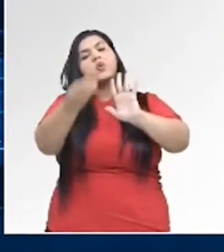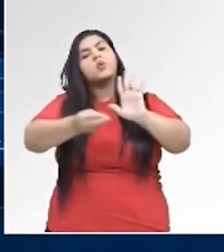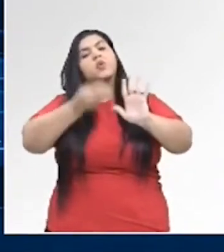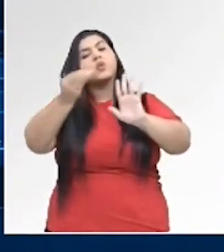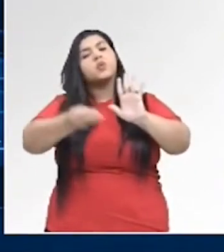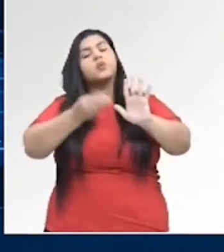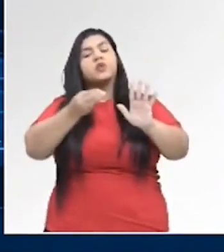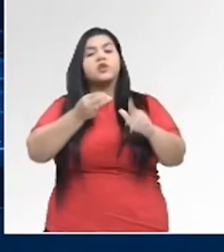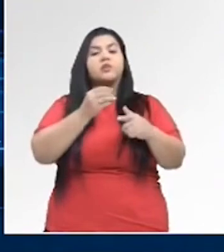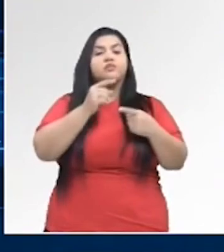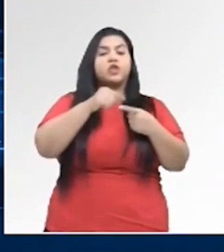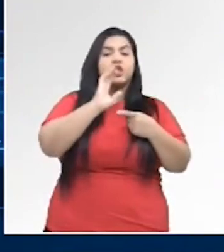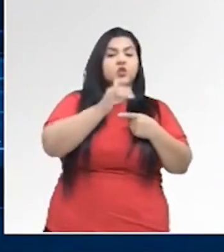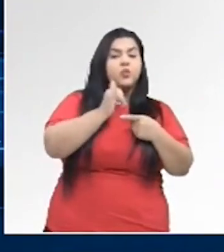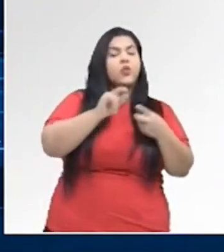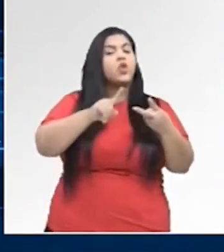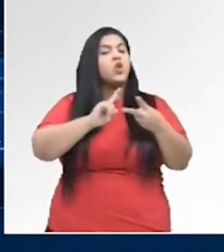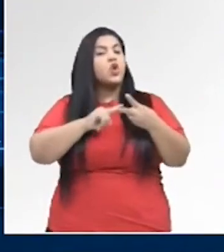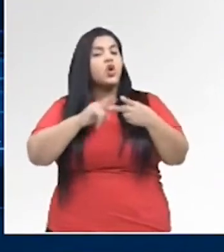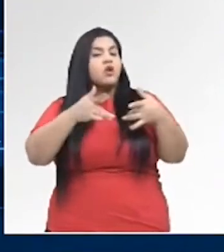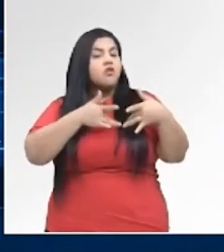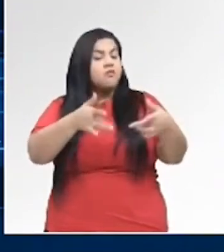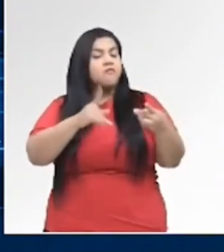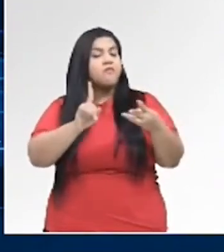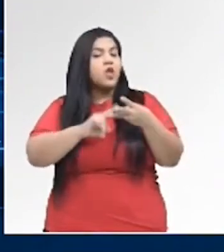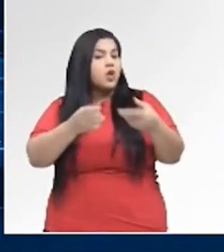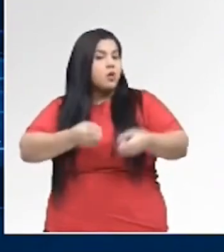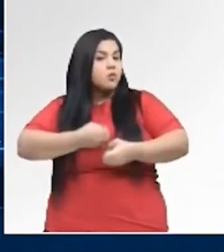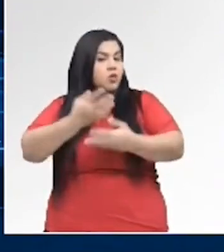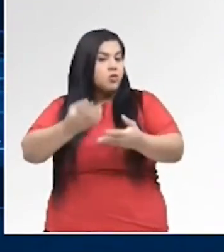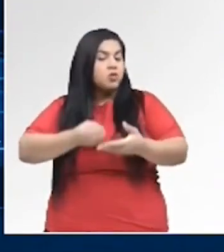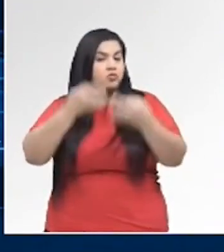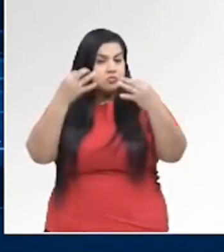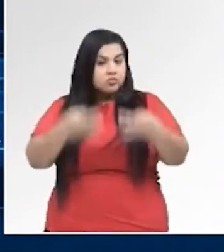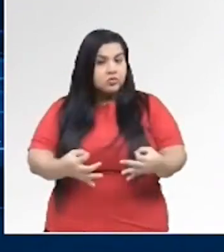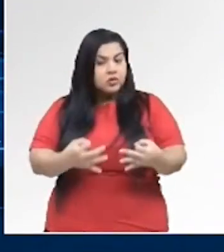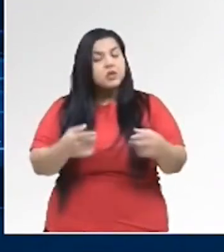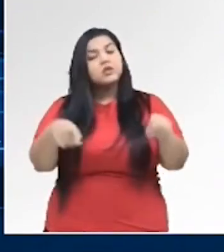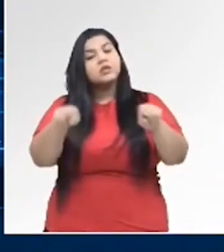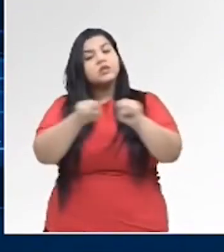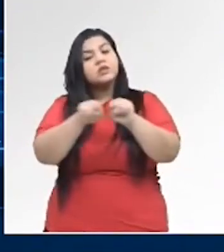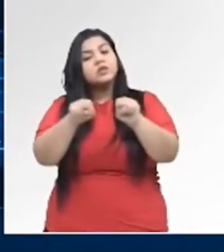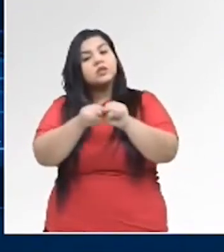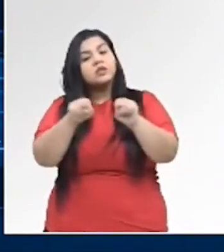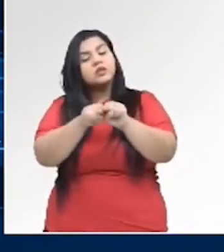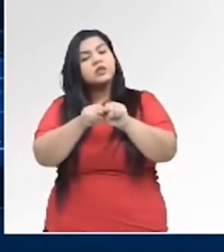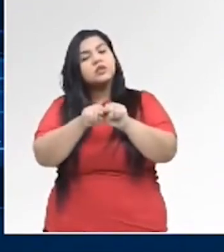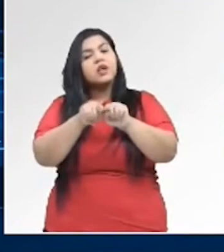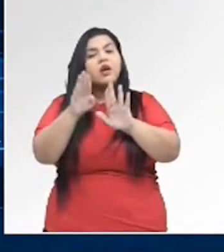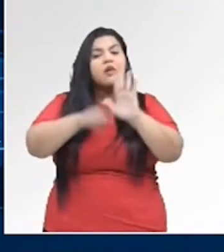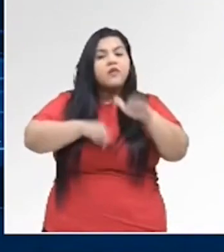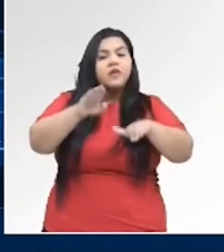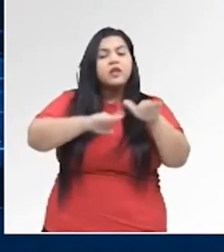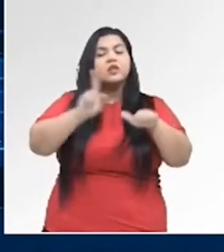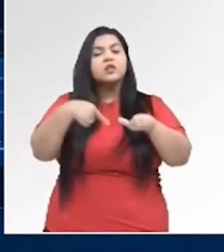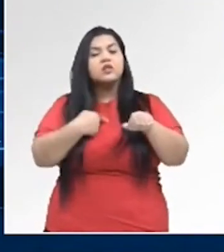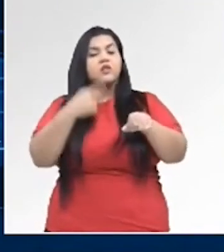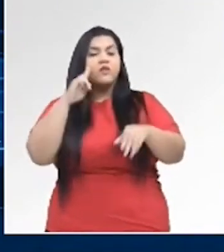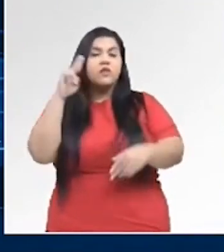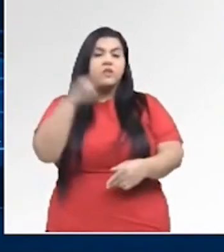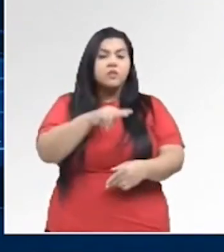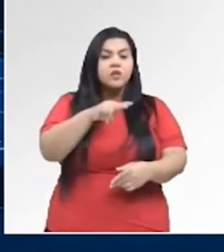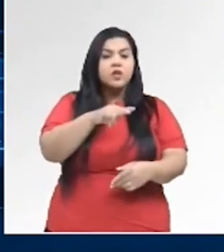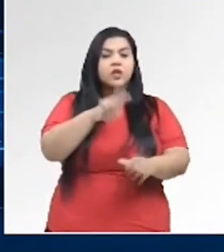Em contos, em romances, no poema, tá certo? E também, muitas das vezes, a gente encontra